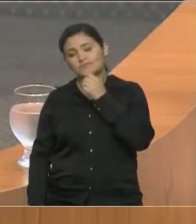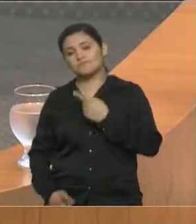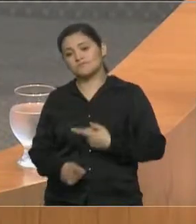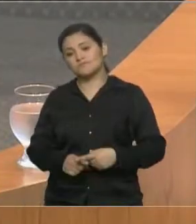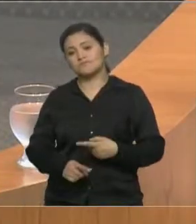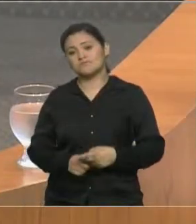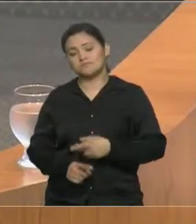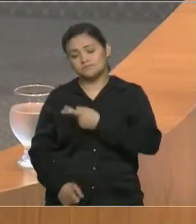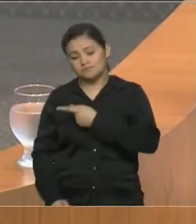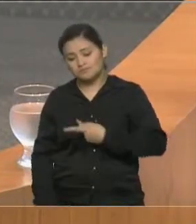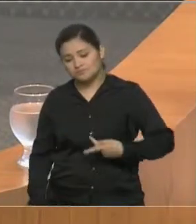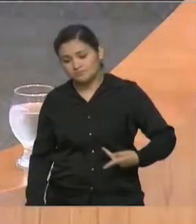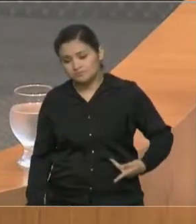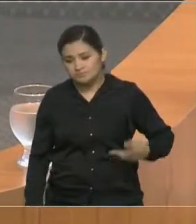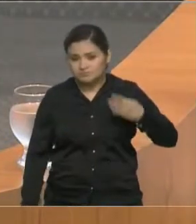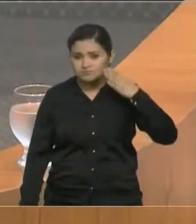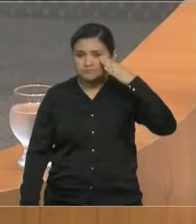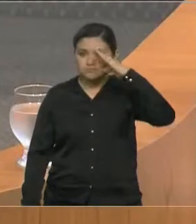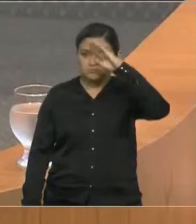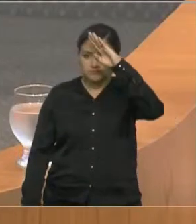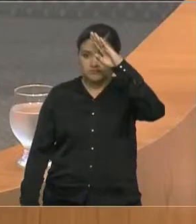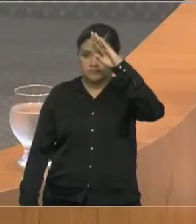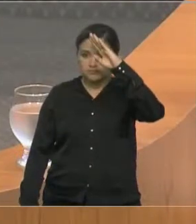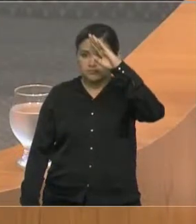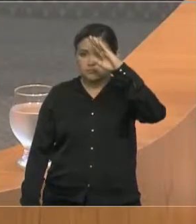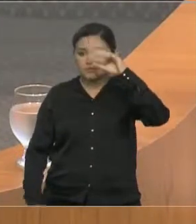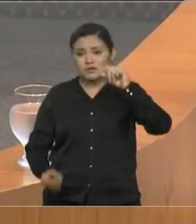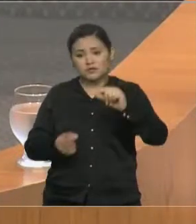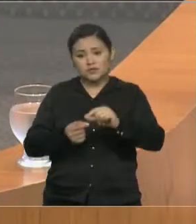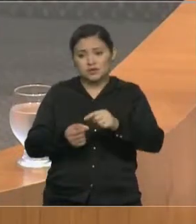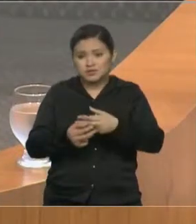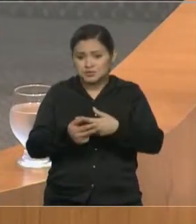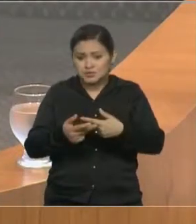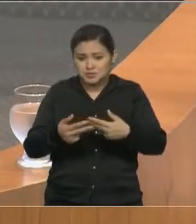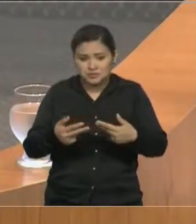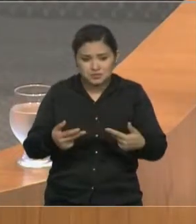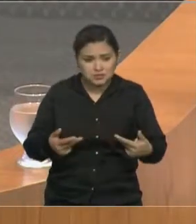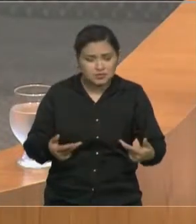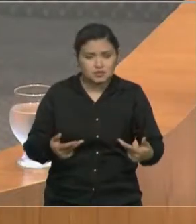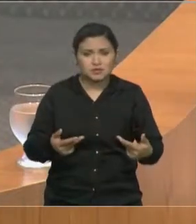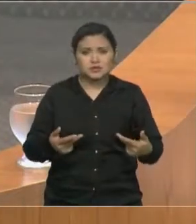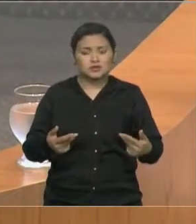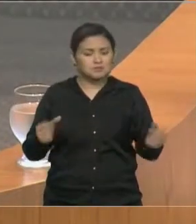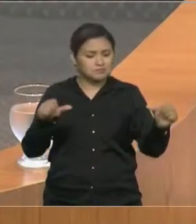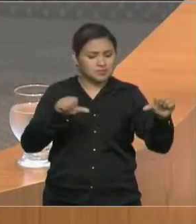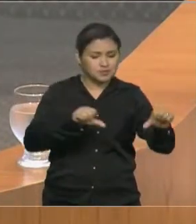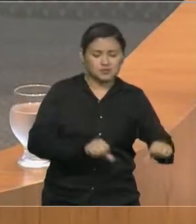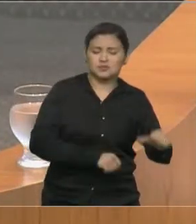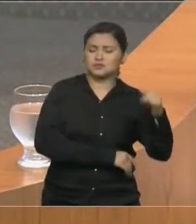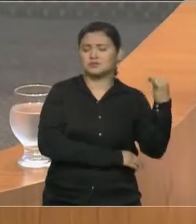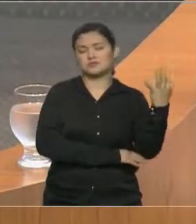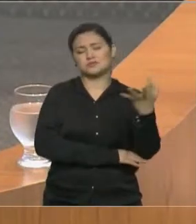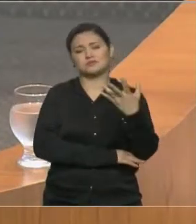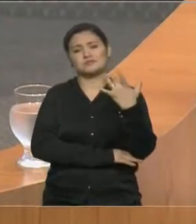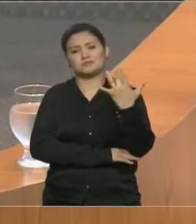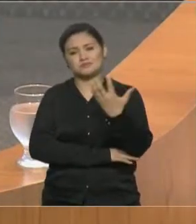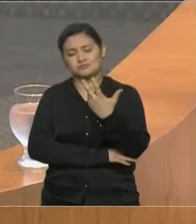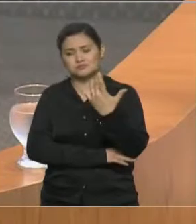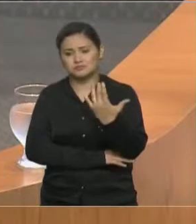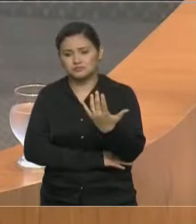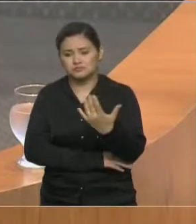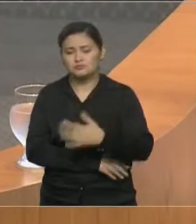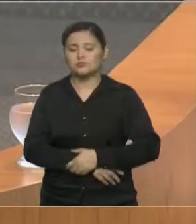promover retrocessos tão grandes em tão pouco tempo. Nós, depois de muitos anos, percebemos, por